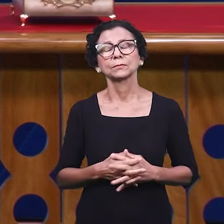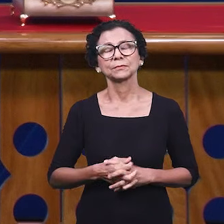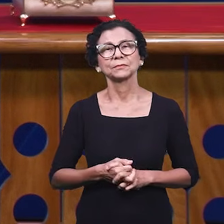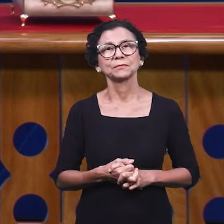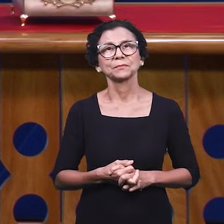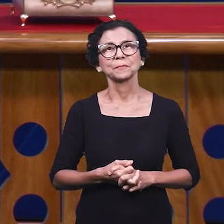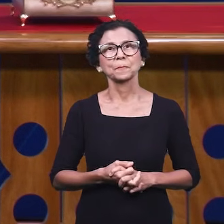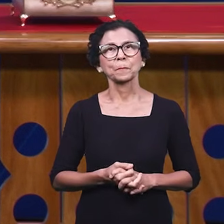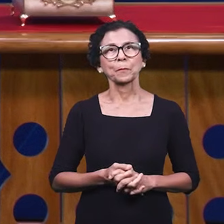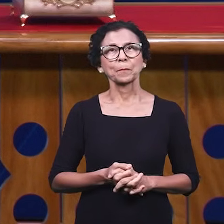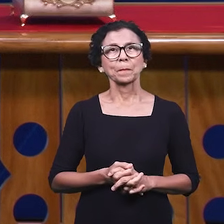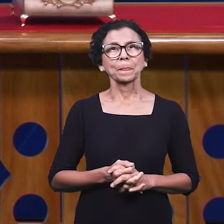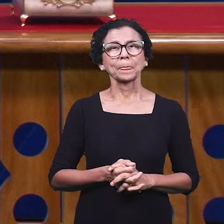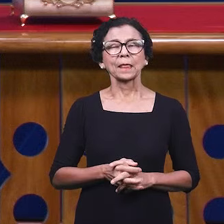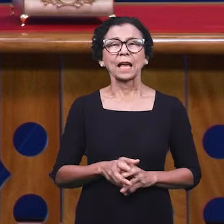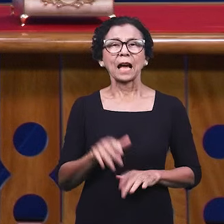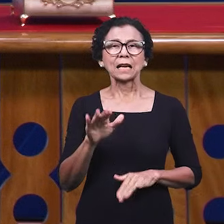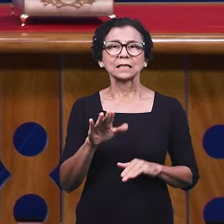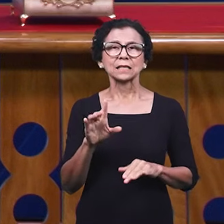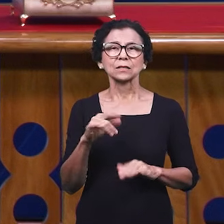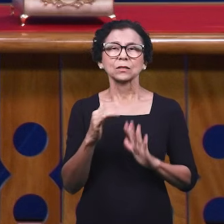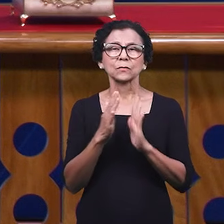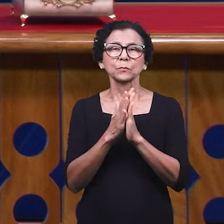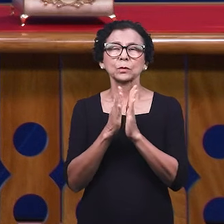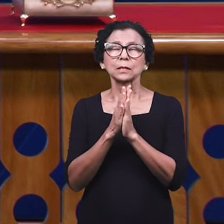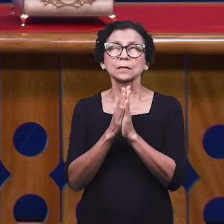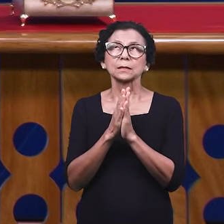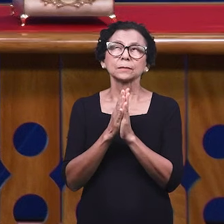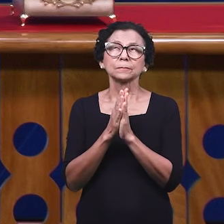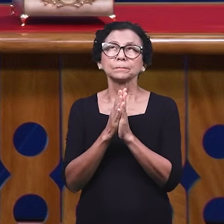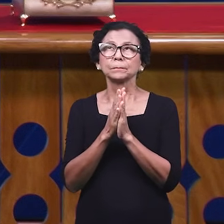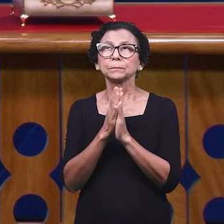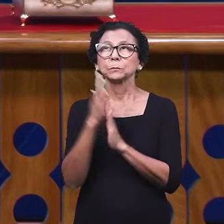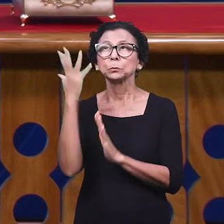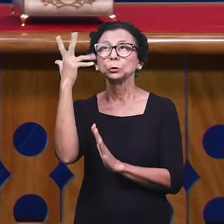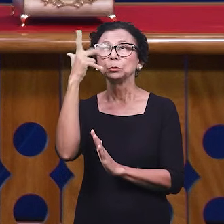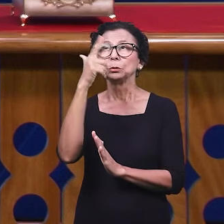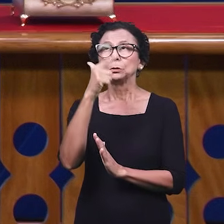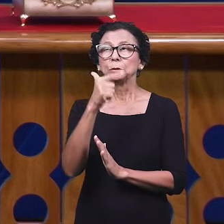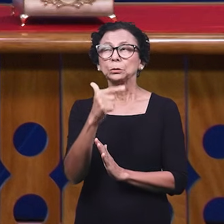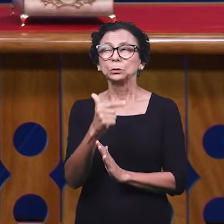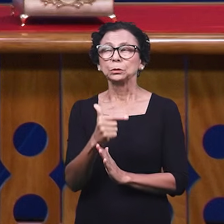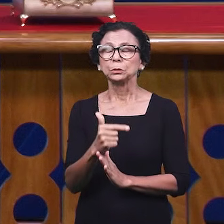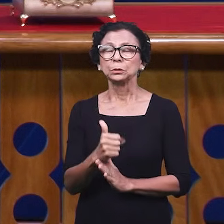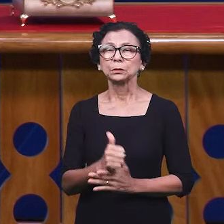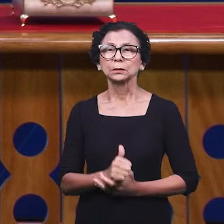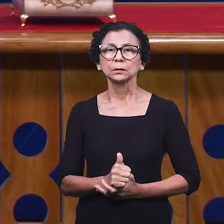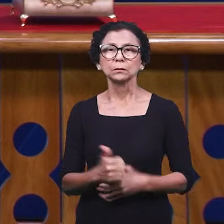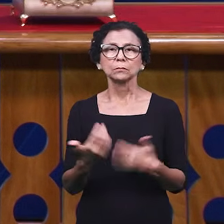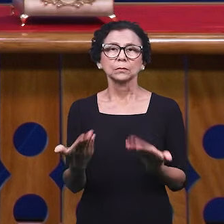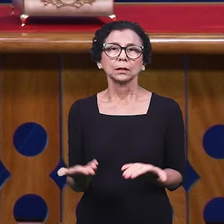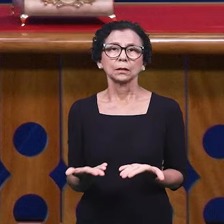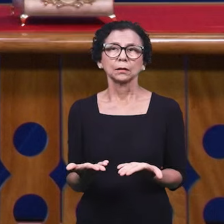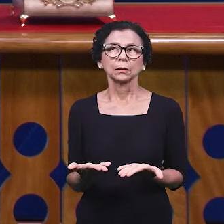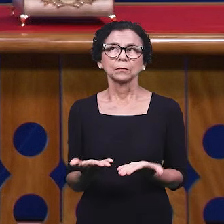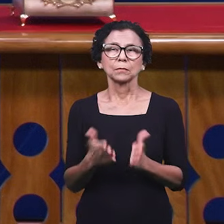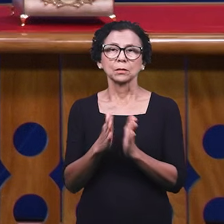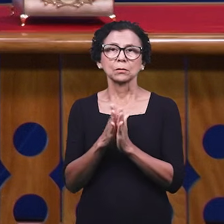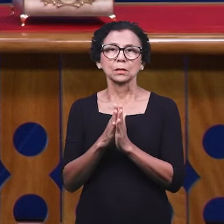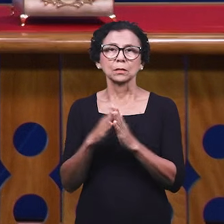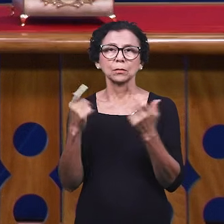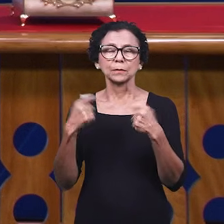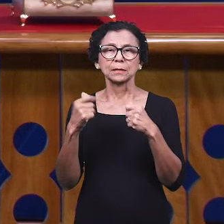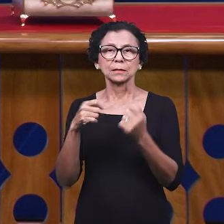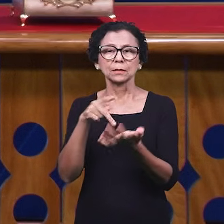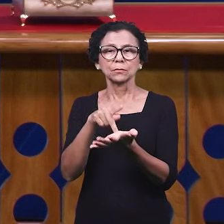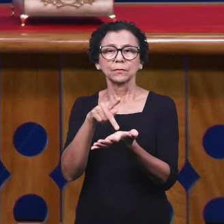oração, uma oração bela, mas a oração tem que ser sincera. Senhor, quanto tempo? 30 anos atrás, o